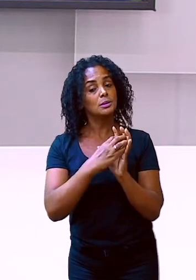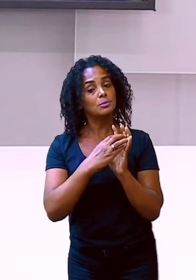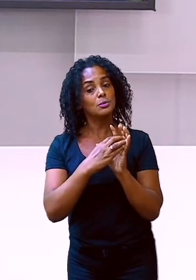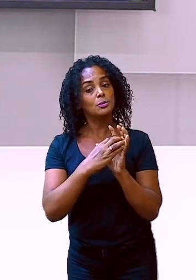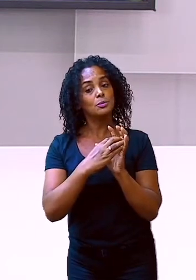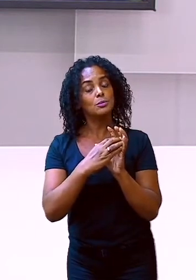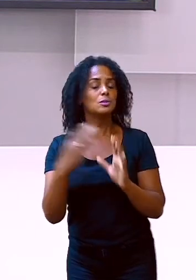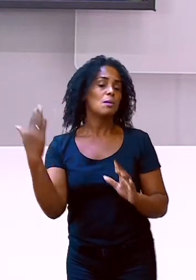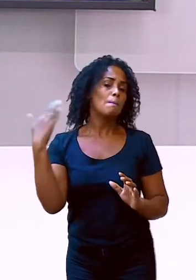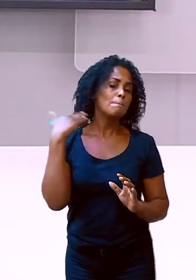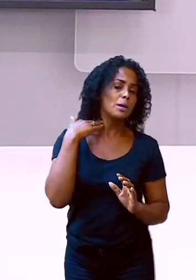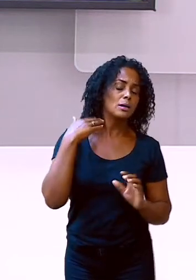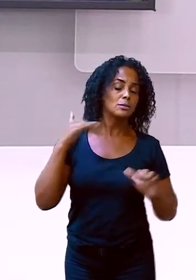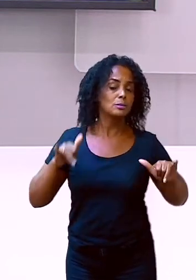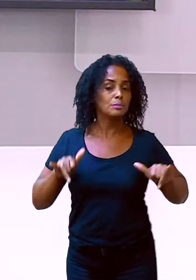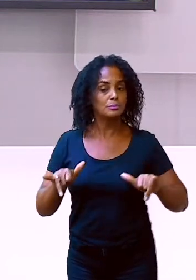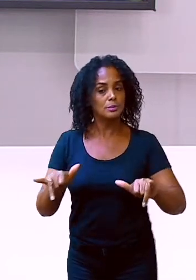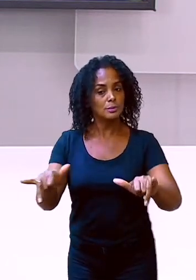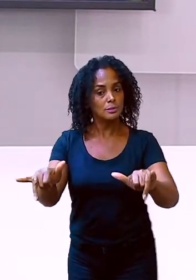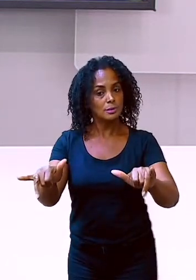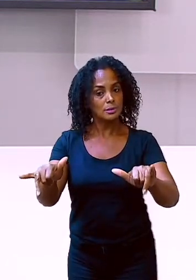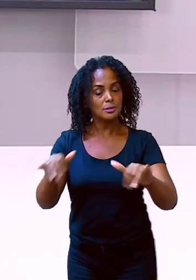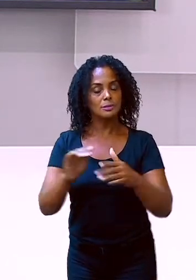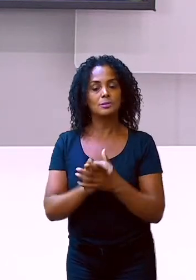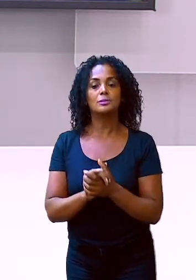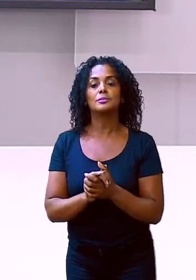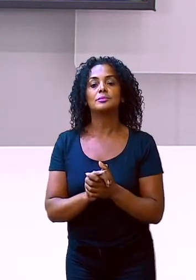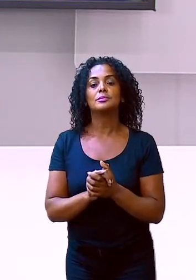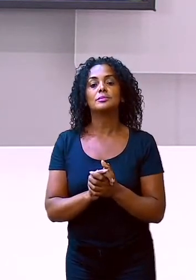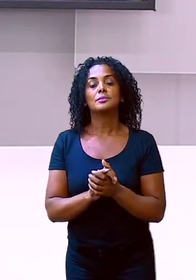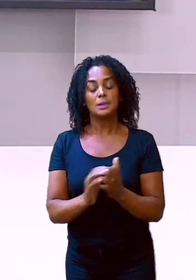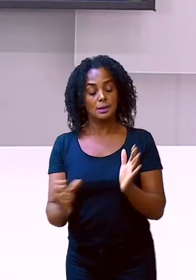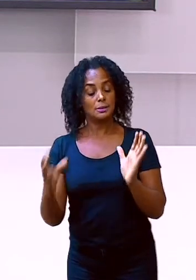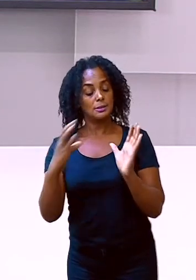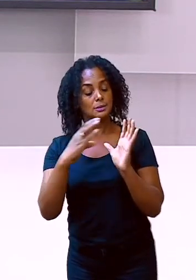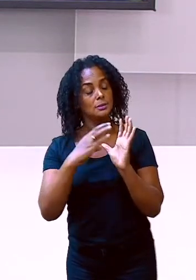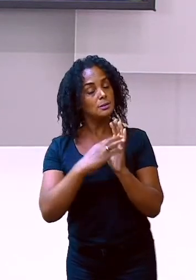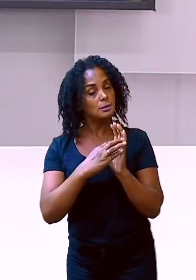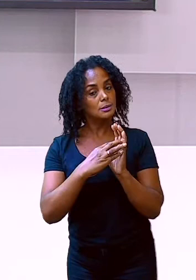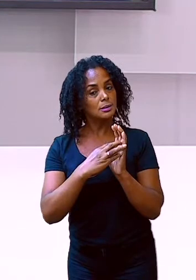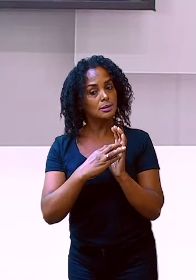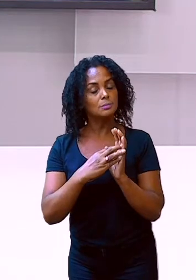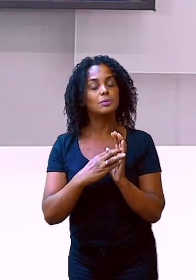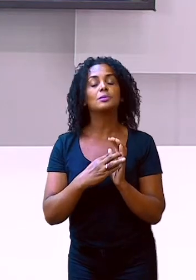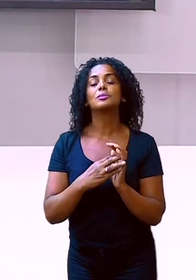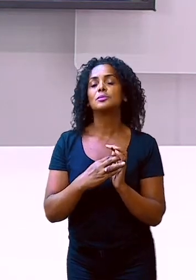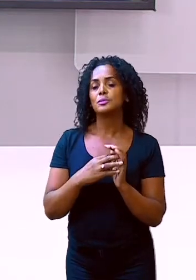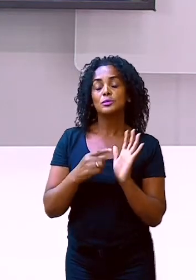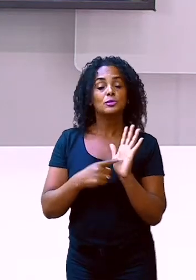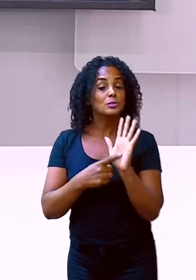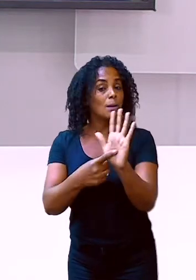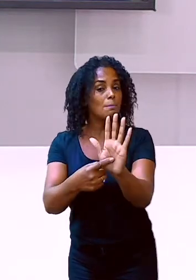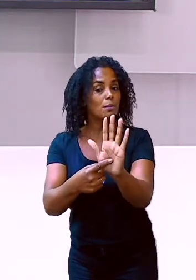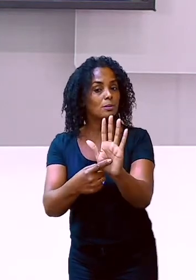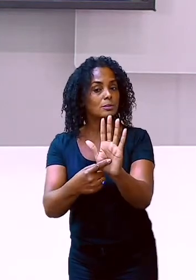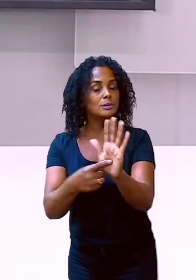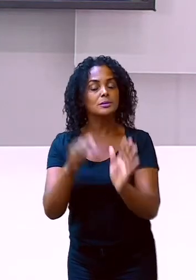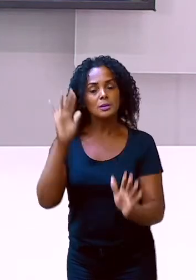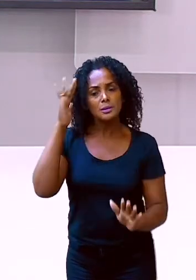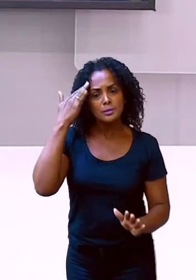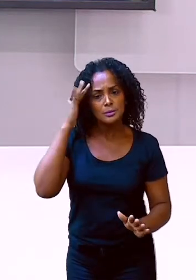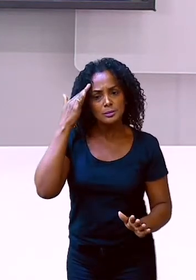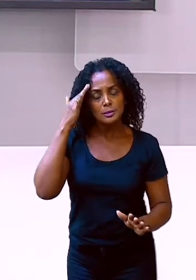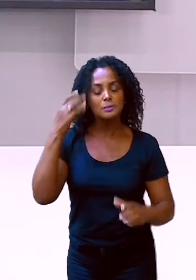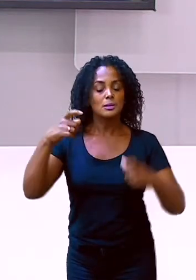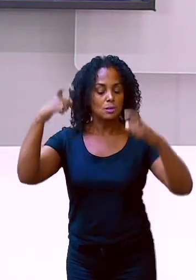supermercado, não é isso mesmo? Então, esse símbolo já conversa com a gente. Logo, a gente já entende. É